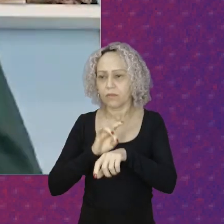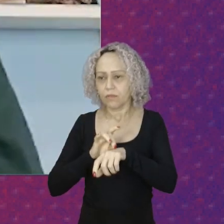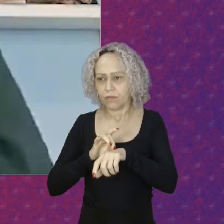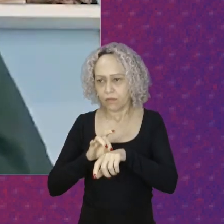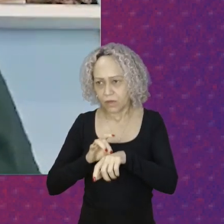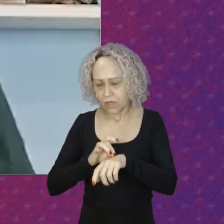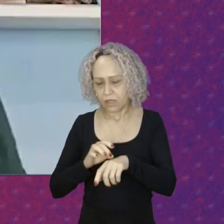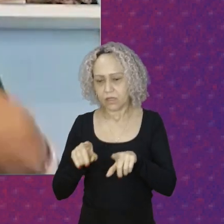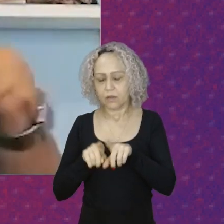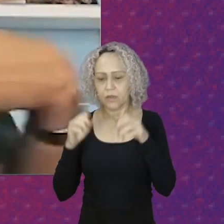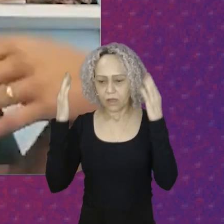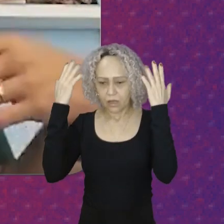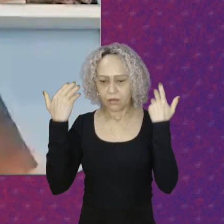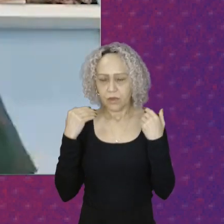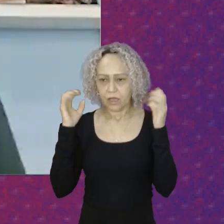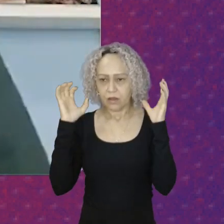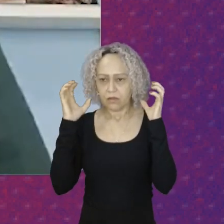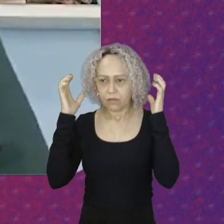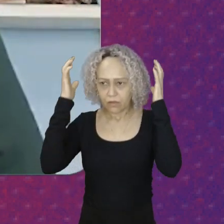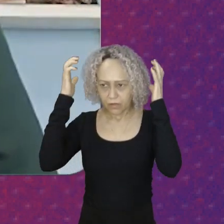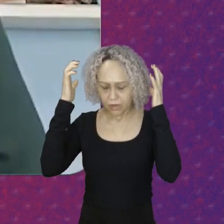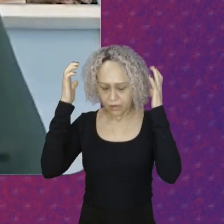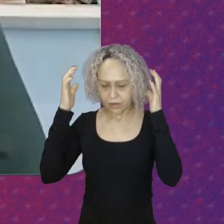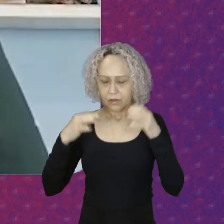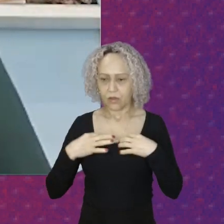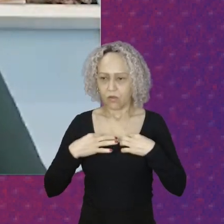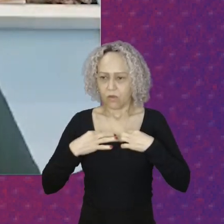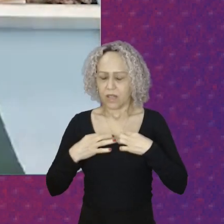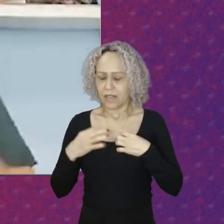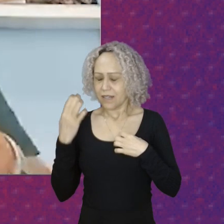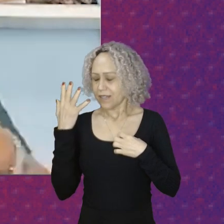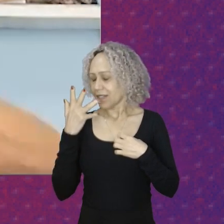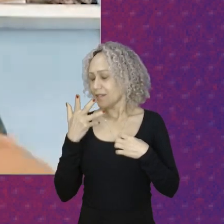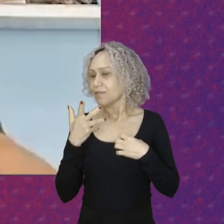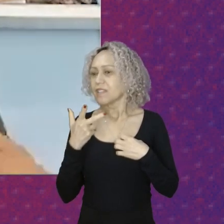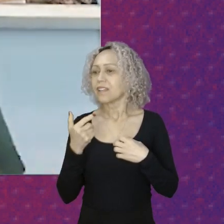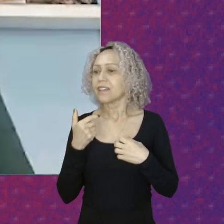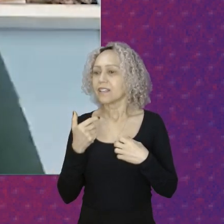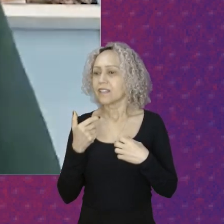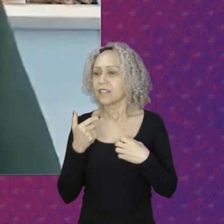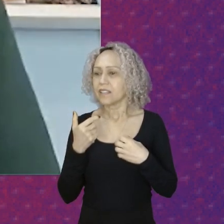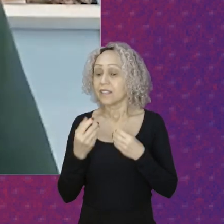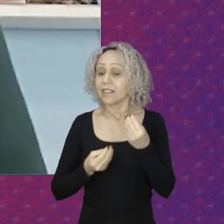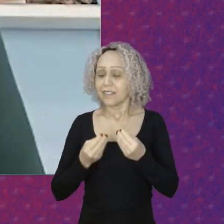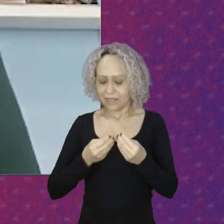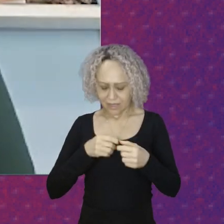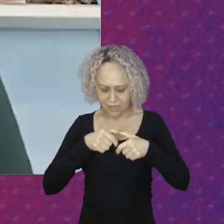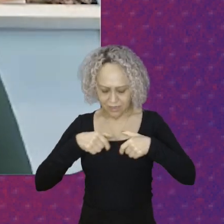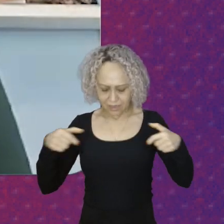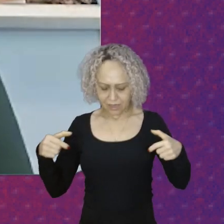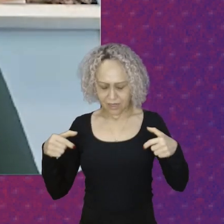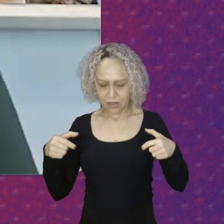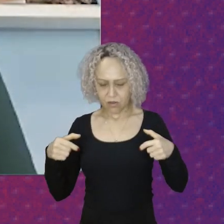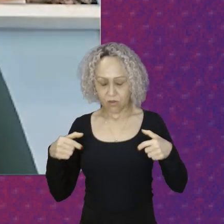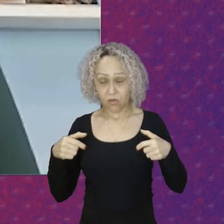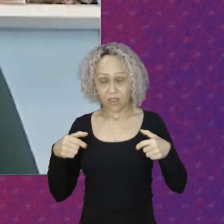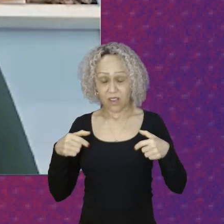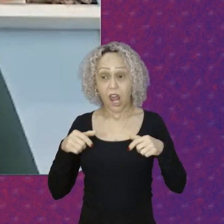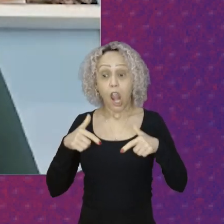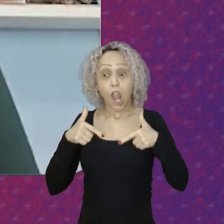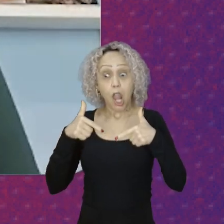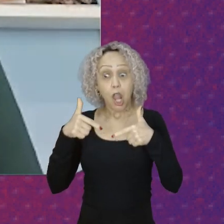medida do ombro, eu estou com uma linda camiseta que diz lute como uma professora, que é o que eu sou e que